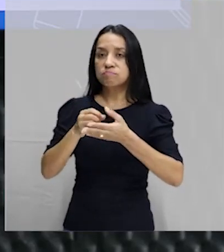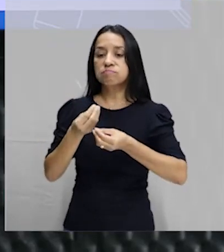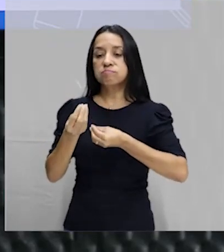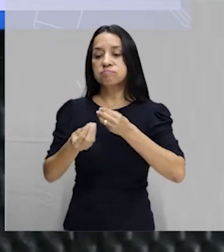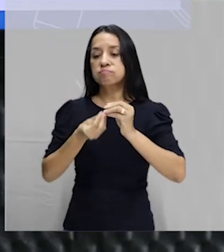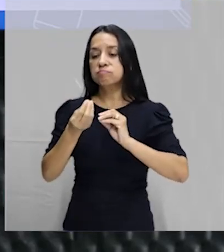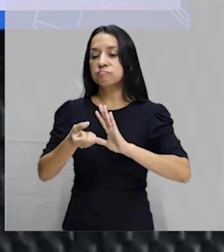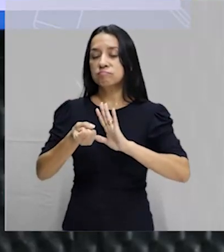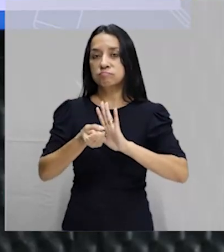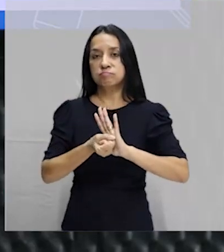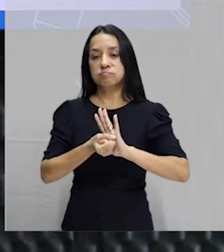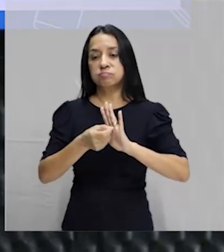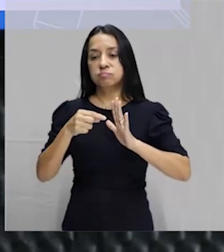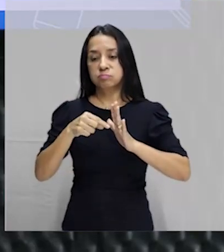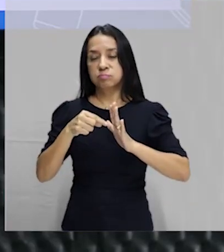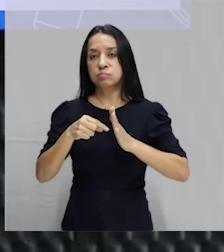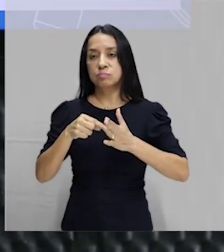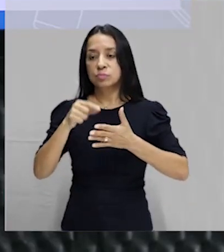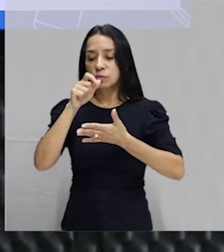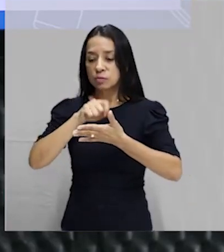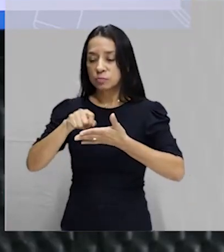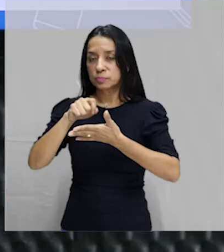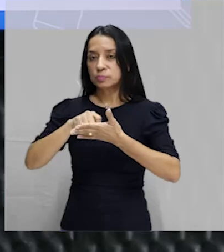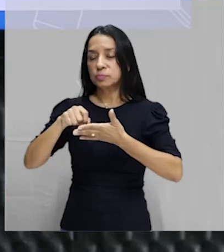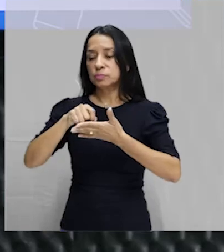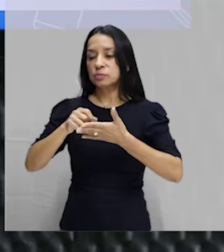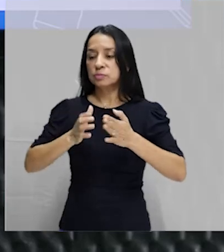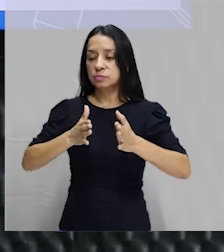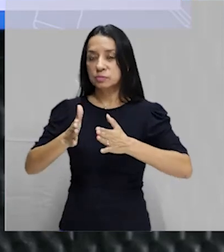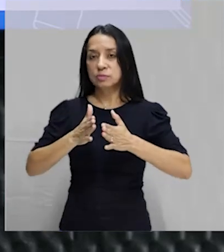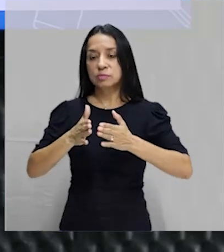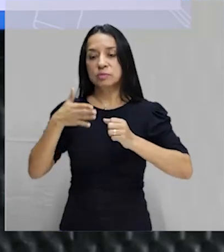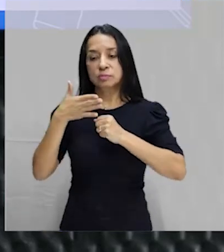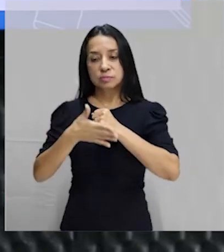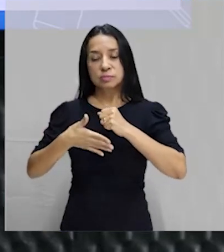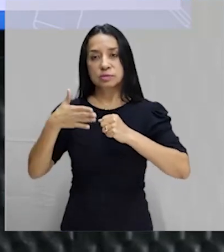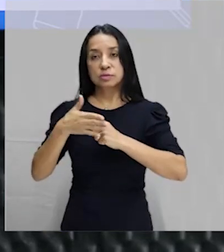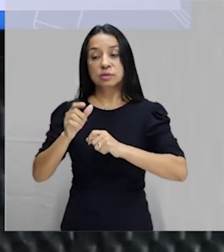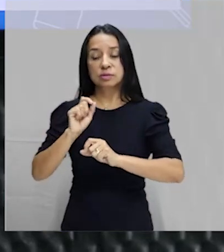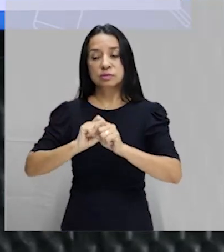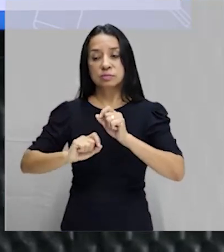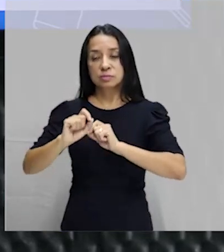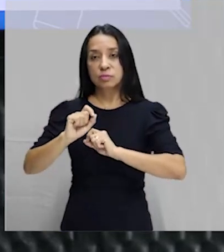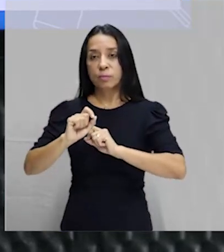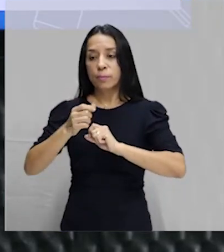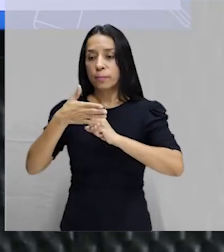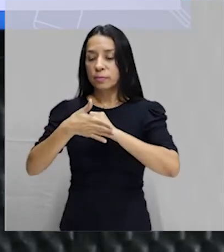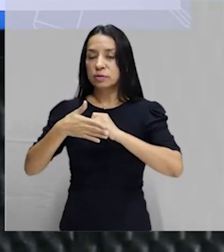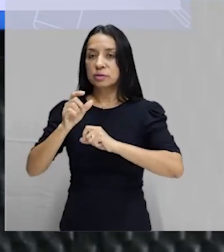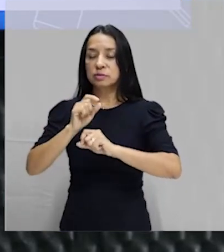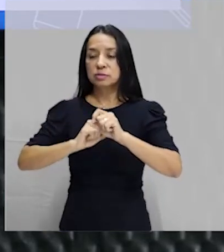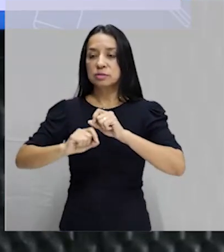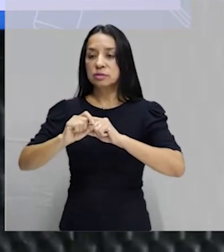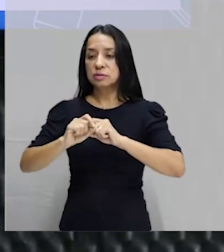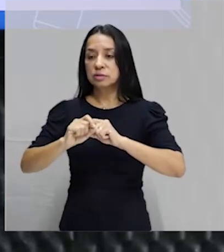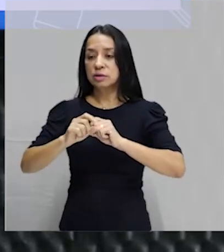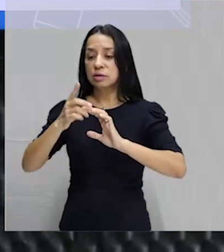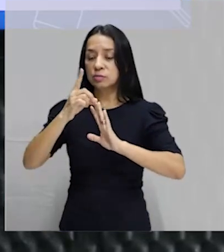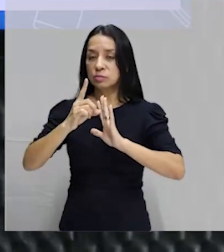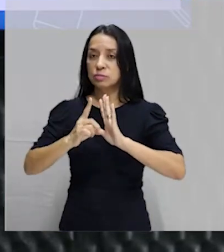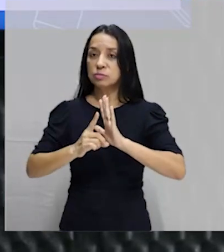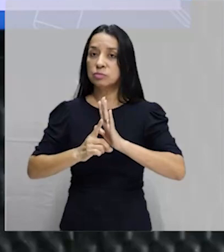Os registros dessa fase são baseados em documentos arqueológicos. Nós temos